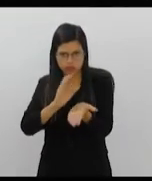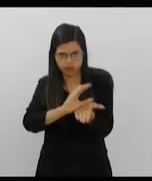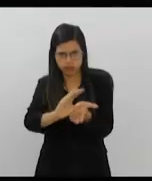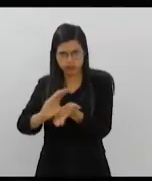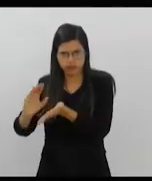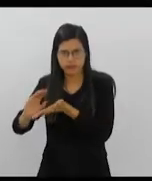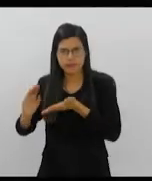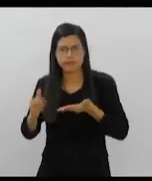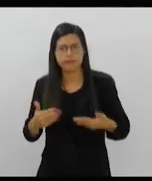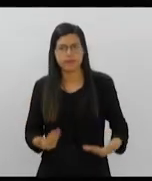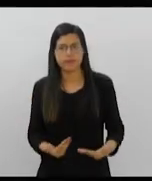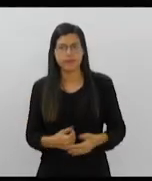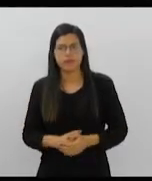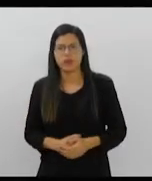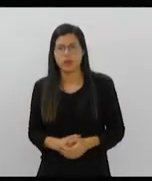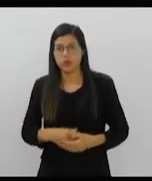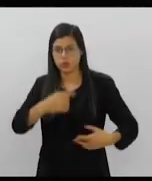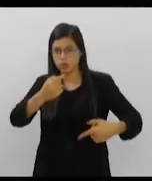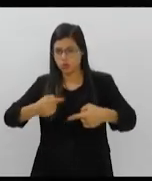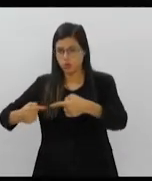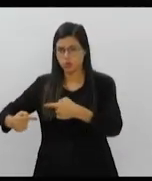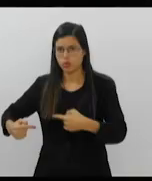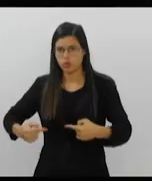discutido durante